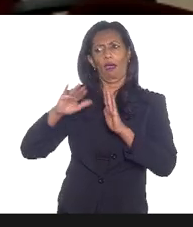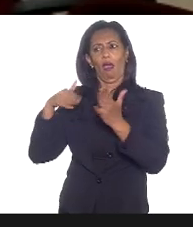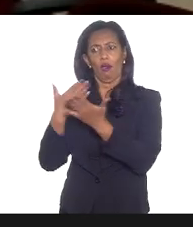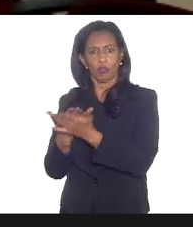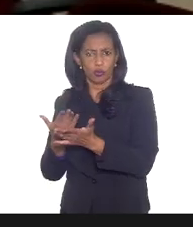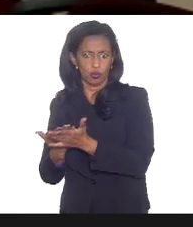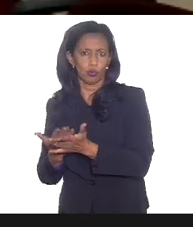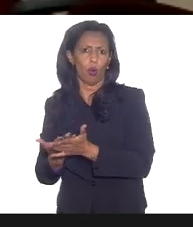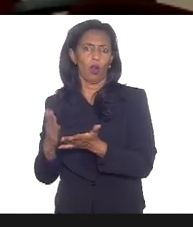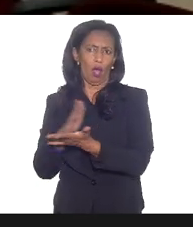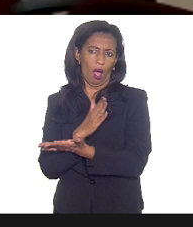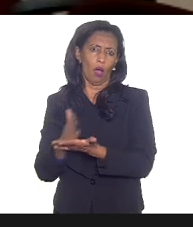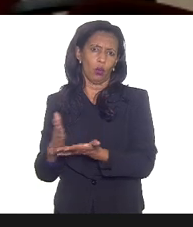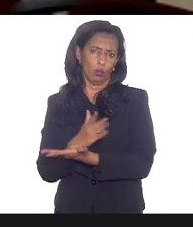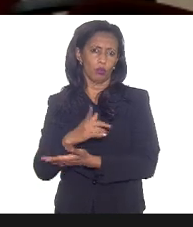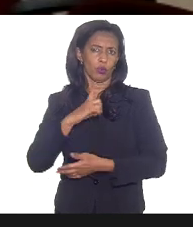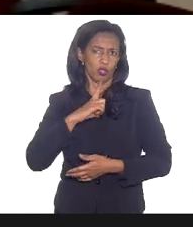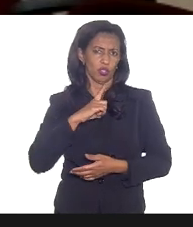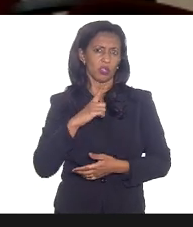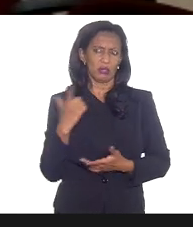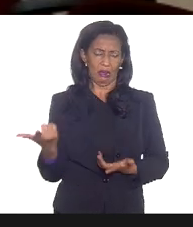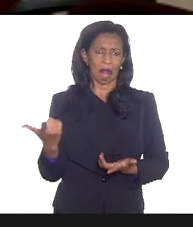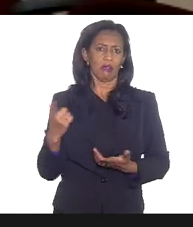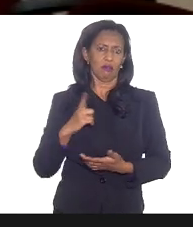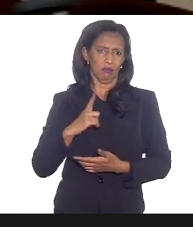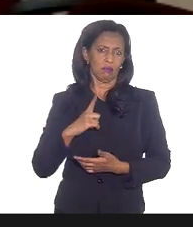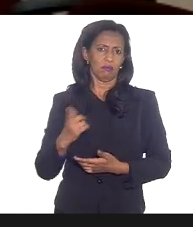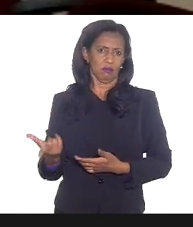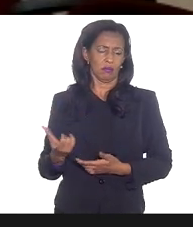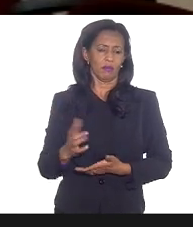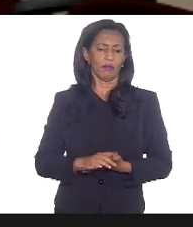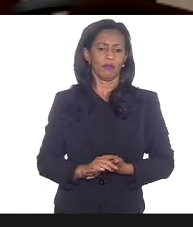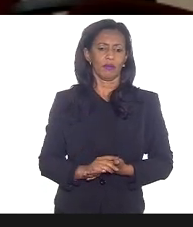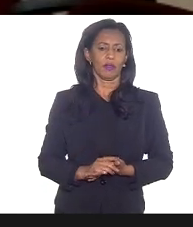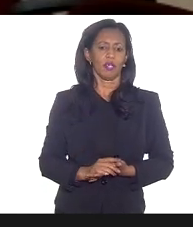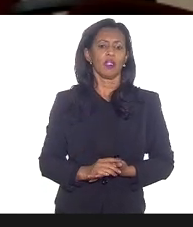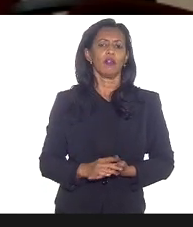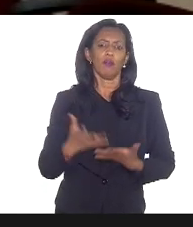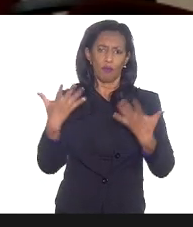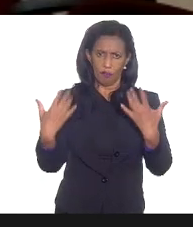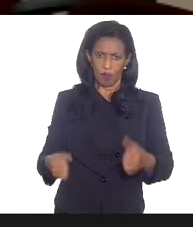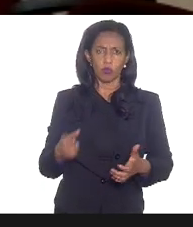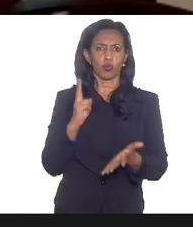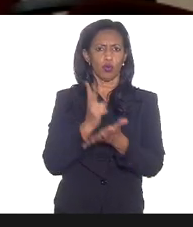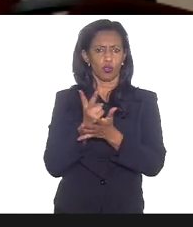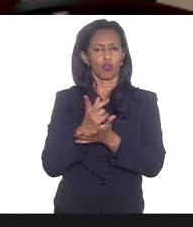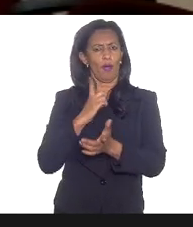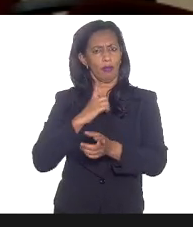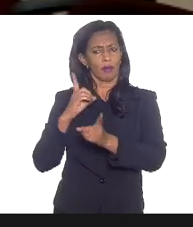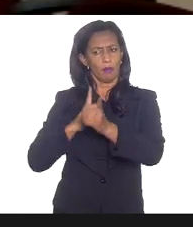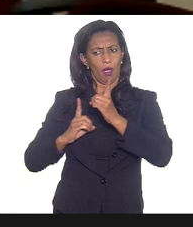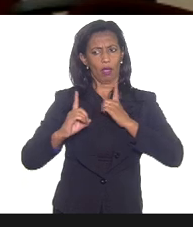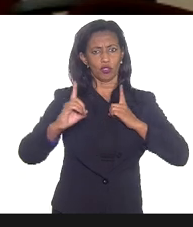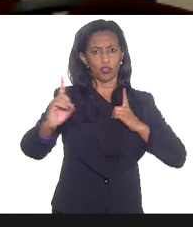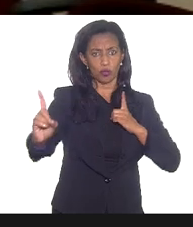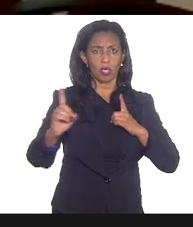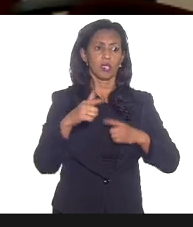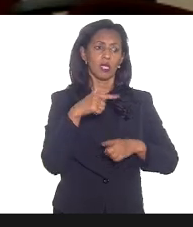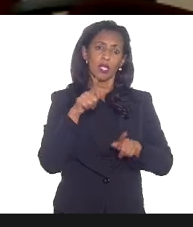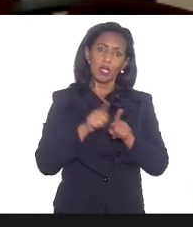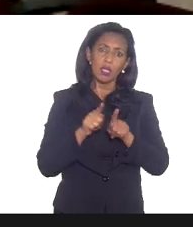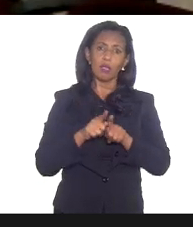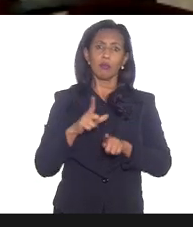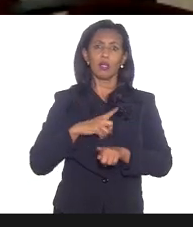né, porque nossas escolas são híbridas, então teremos escolas, né, ofertando horário integral,